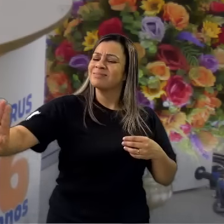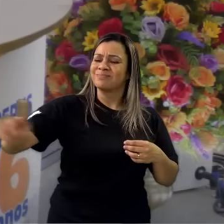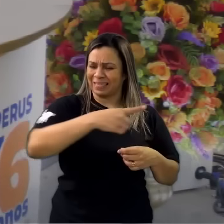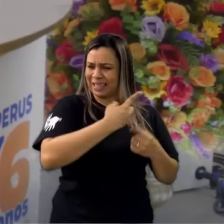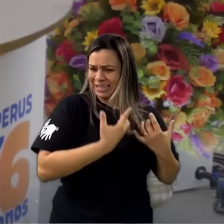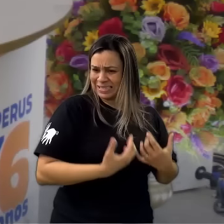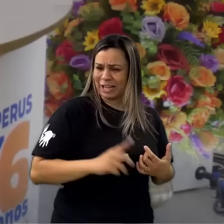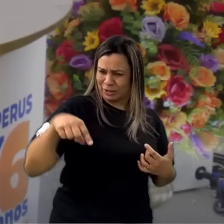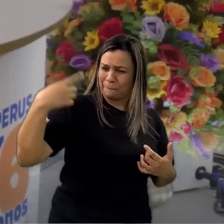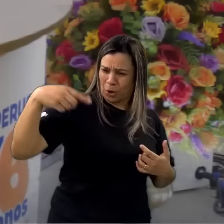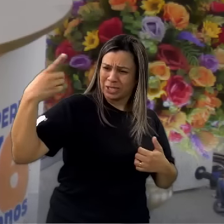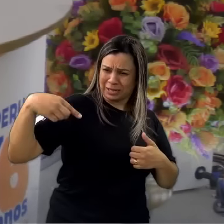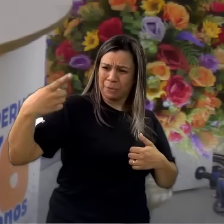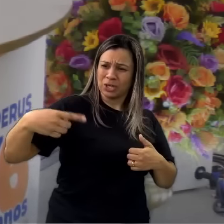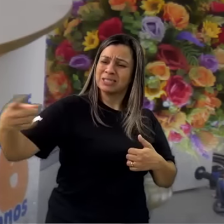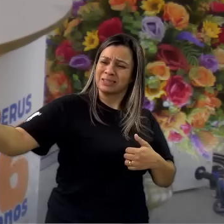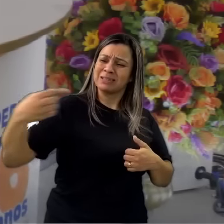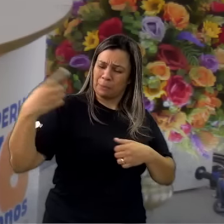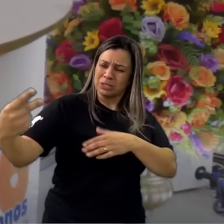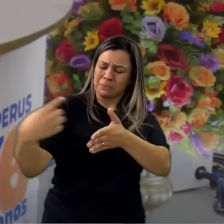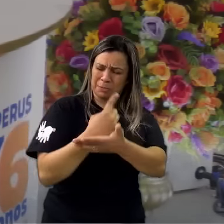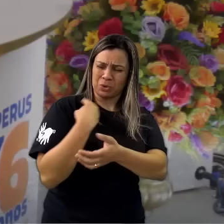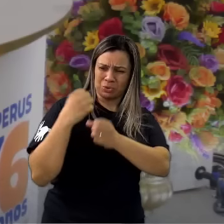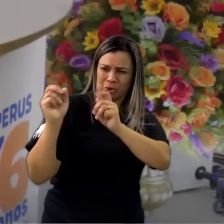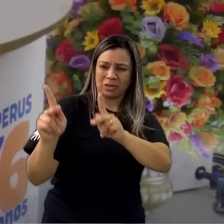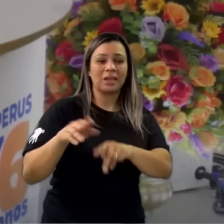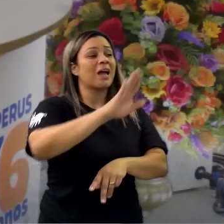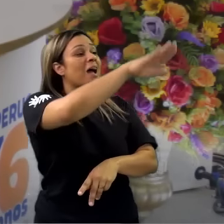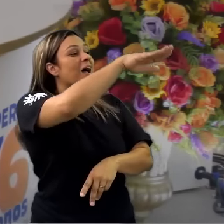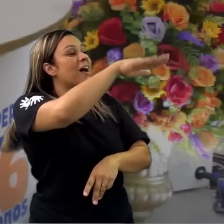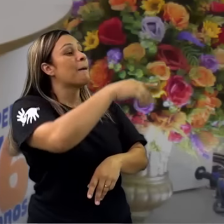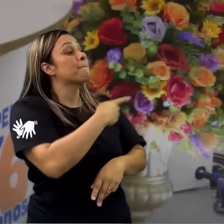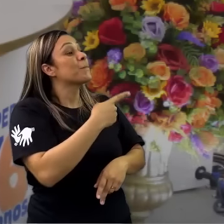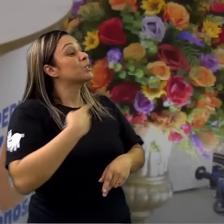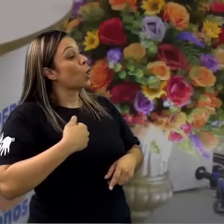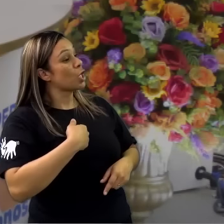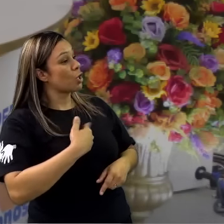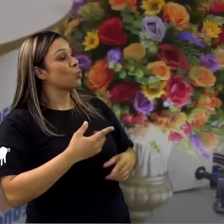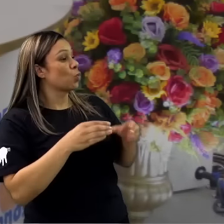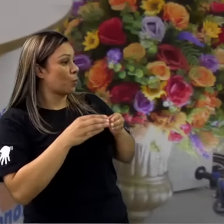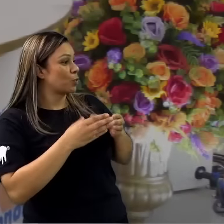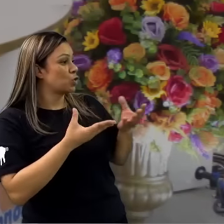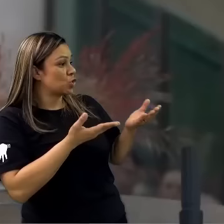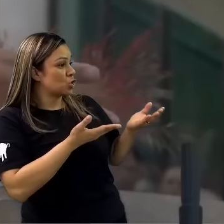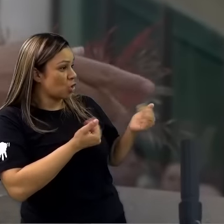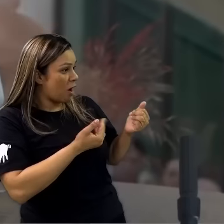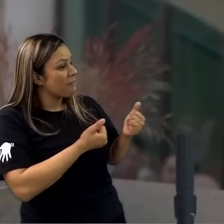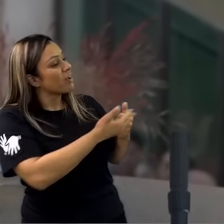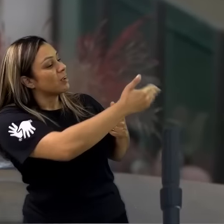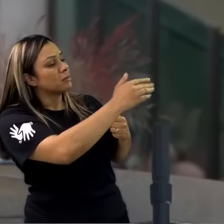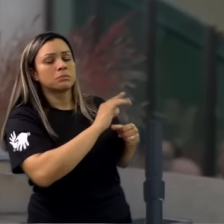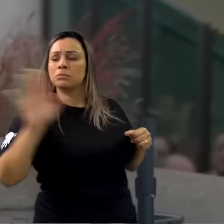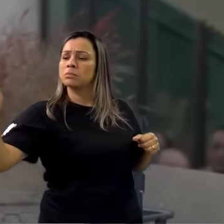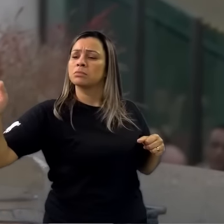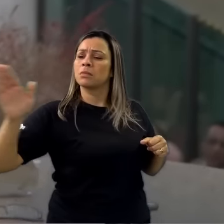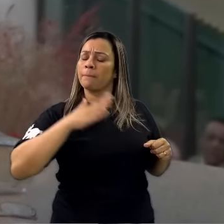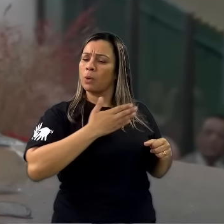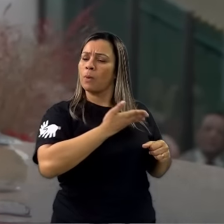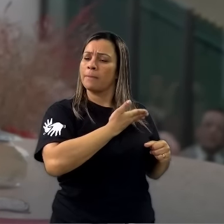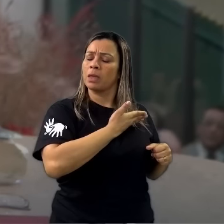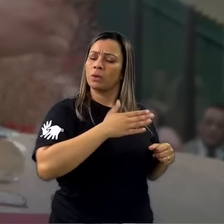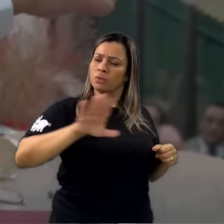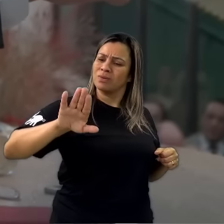uma depois pode pegar com ele ele é meu amigo os jovens é meu amigo né porque o pastor é meu amigo só pegar o